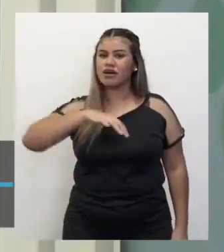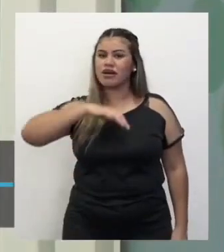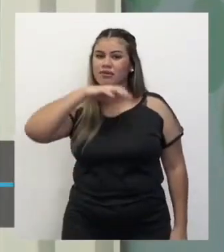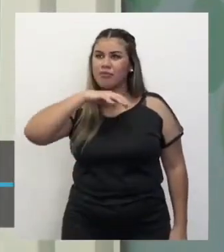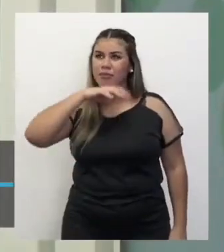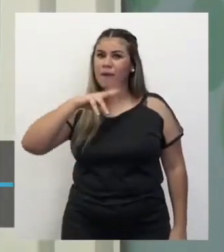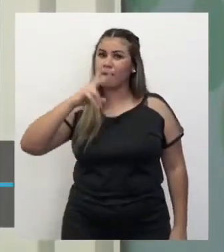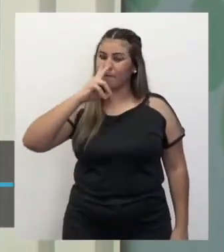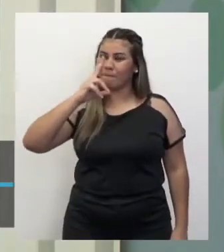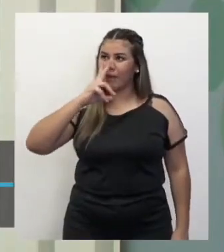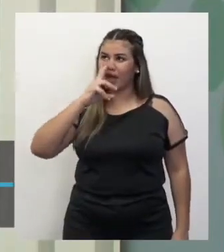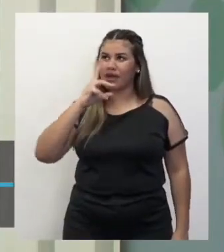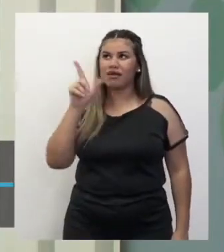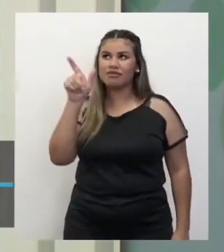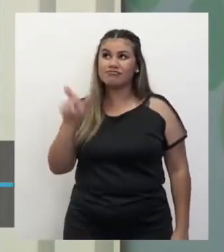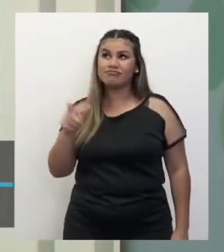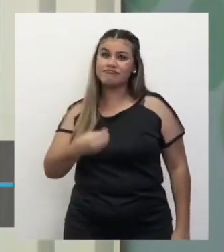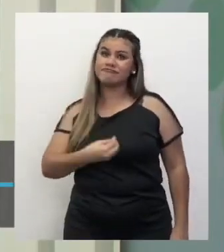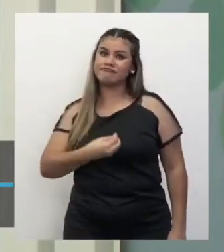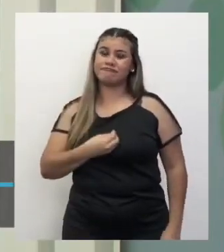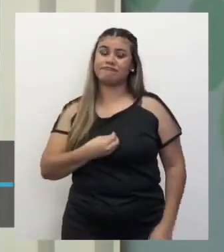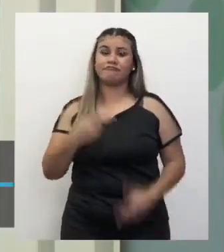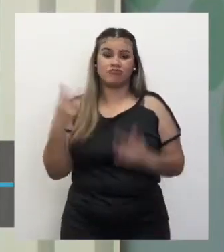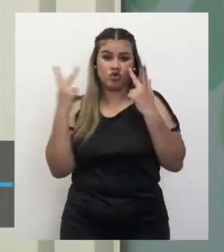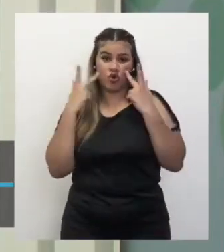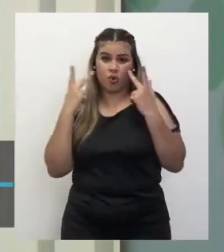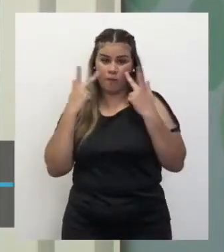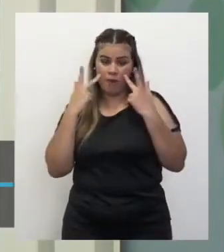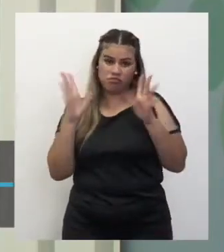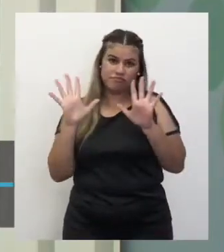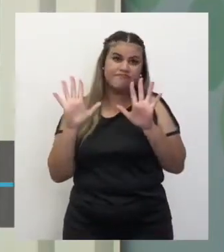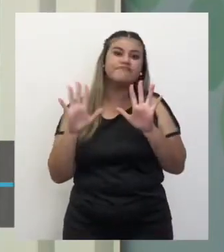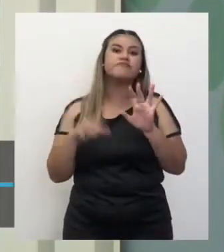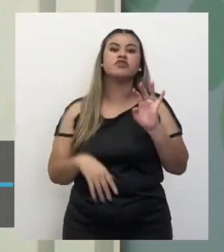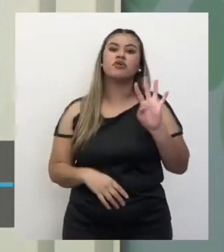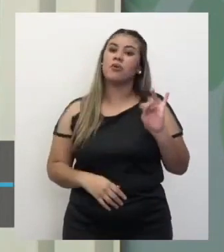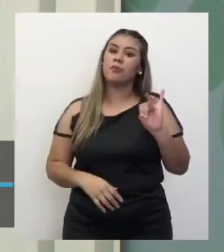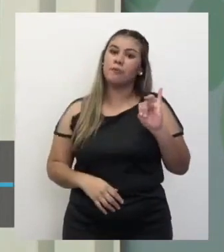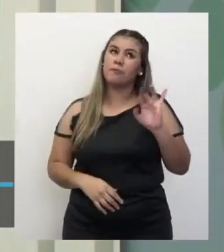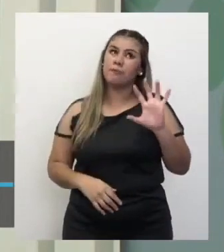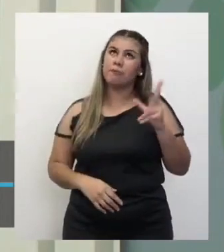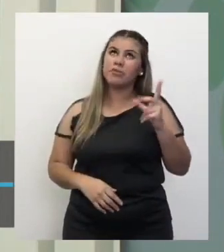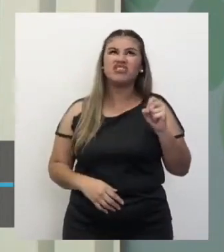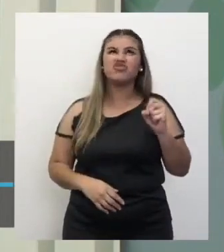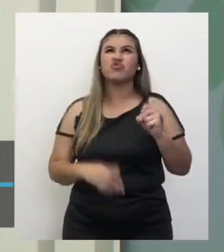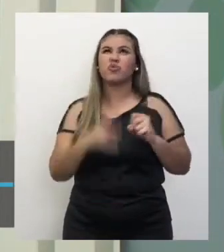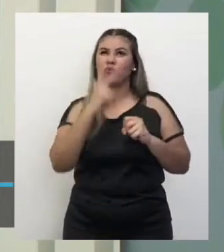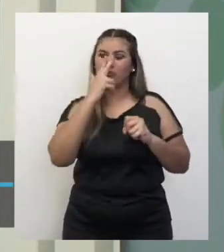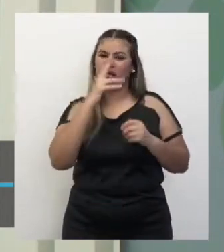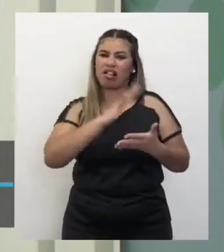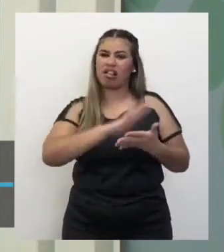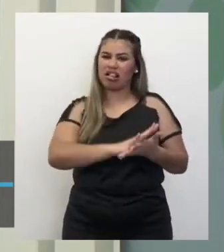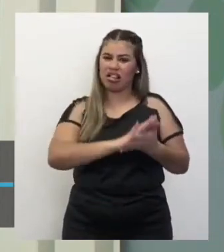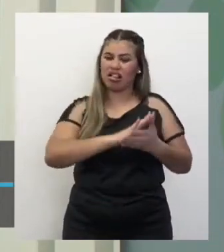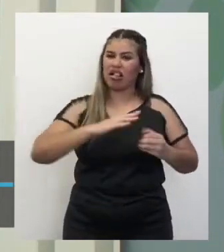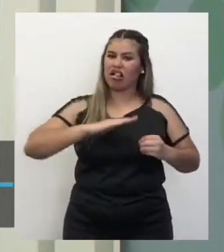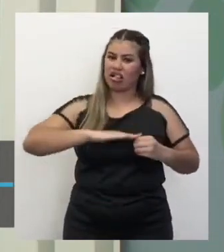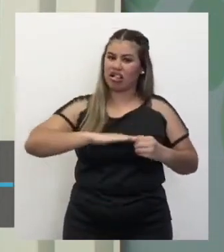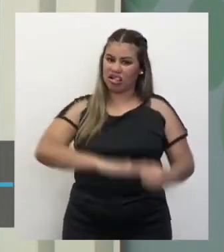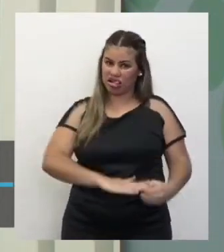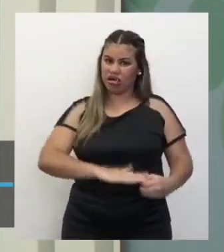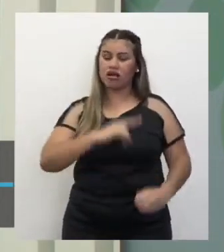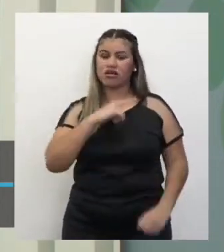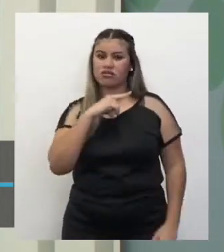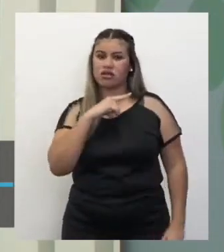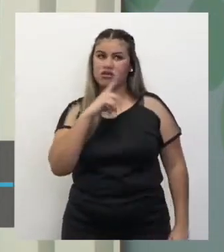certa dignidade, vamos dizer assim, né? Um bicho já tem uma carga de valor, talvez pejorativa, negativa. Nossa, tinha